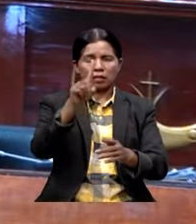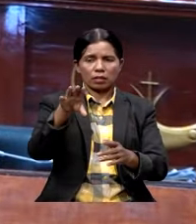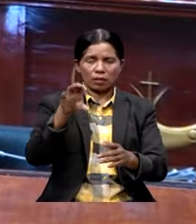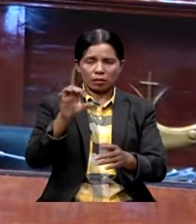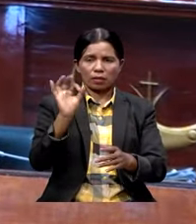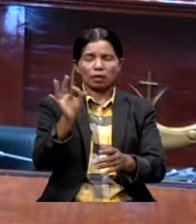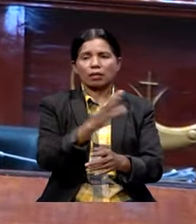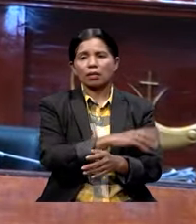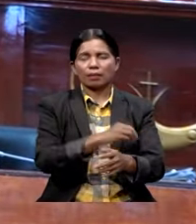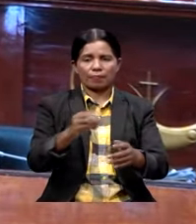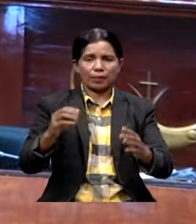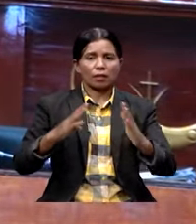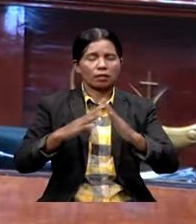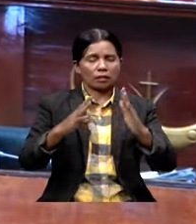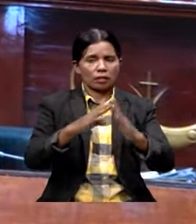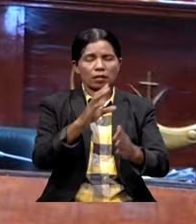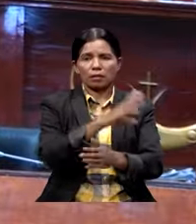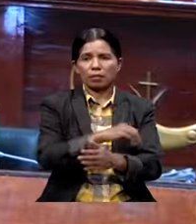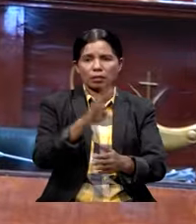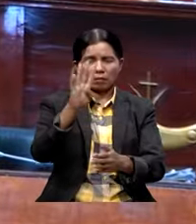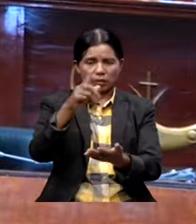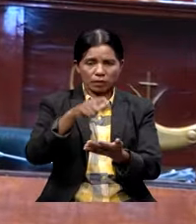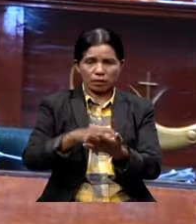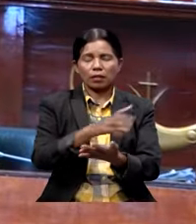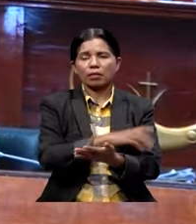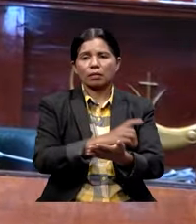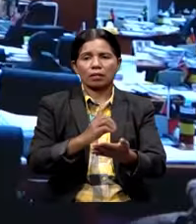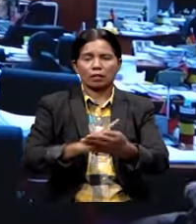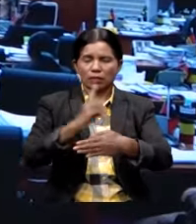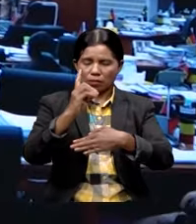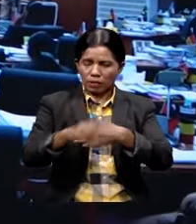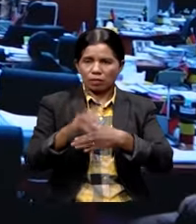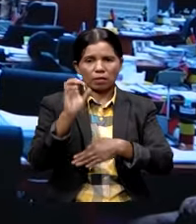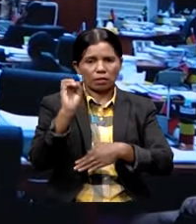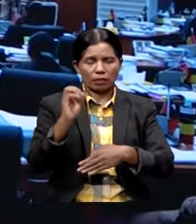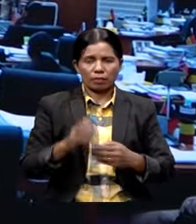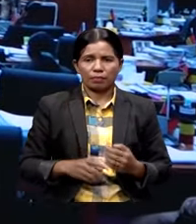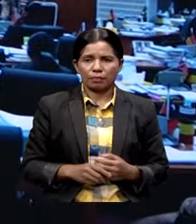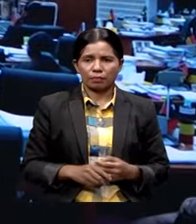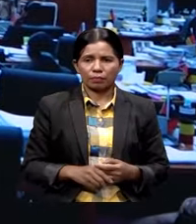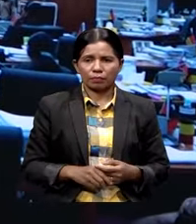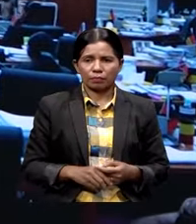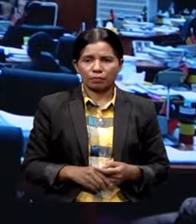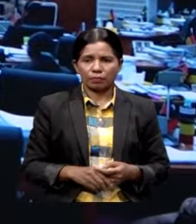Resin, capital menor tocon Hat Resin, no capital desenvolvimento zero. Adriano Verdial, Marito da Costa, GMN.